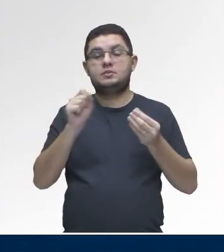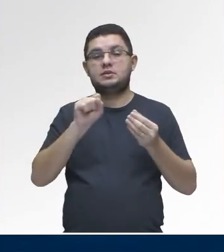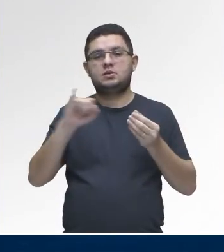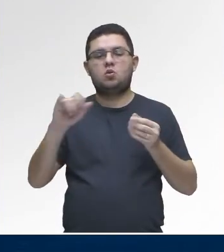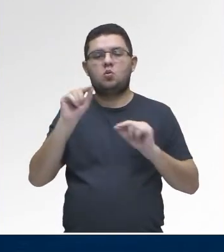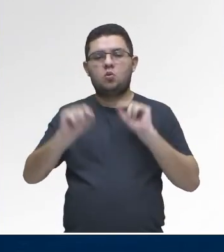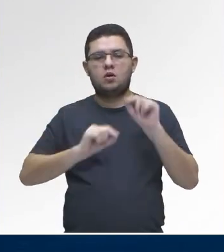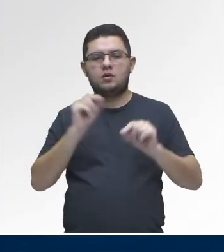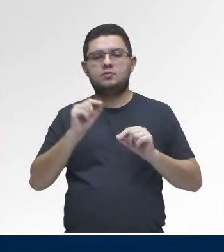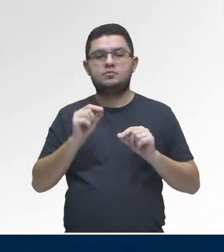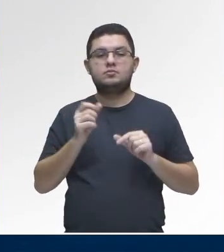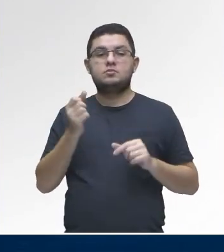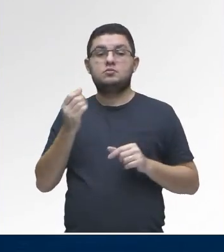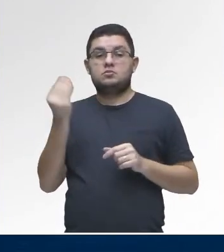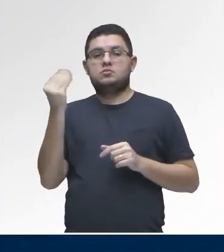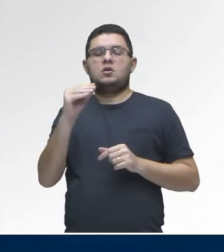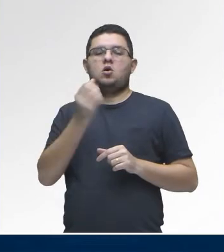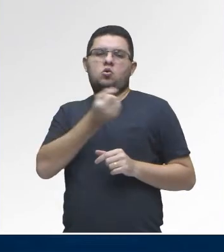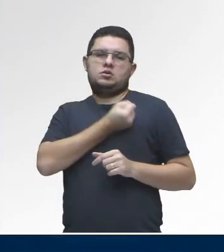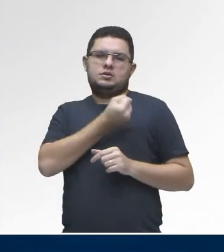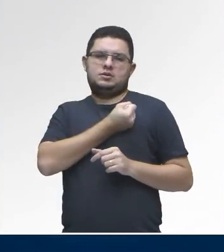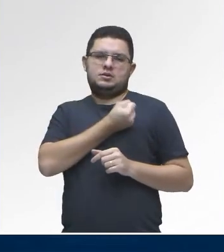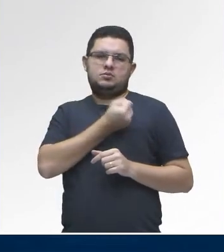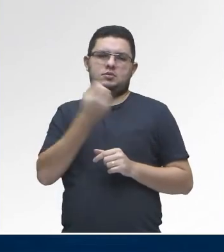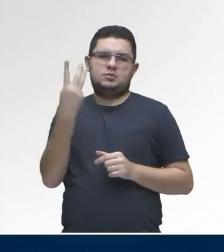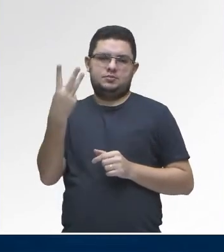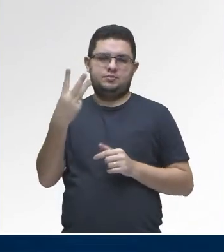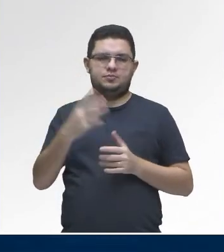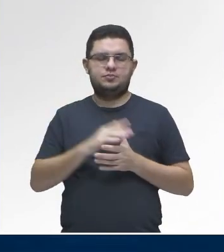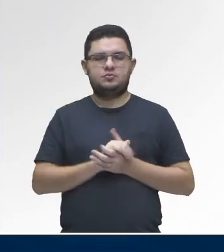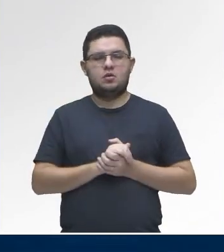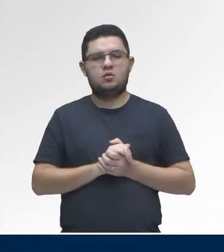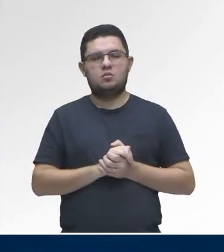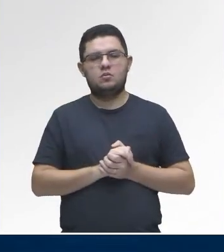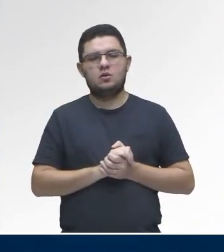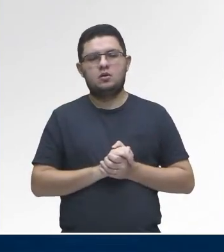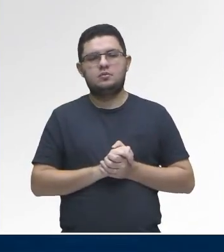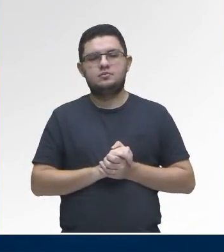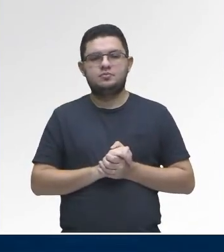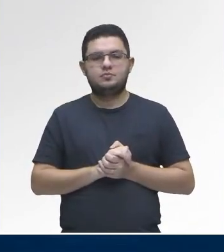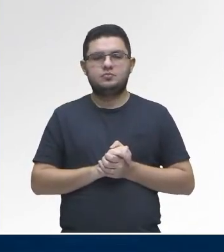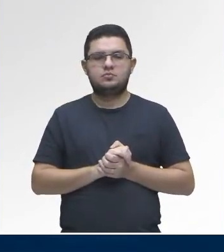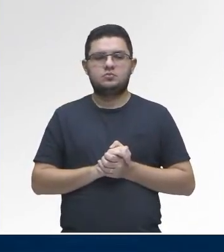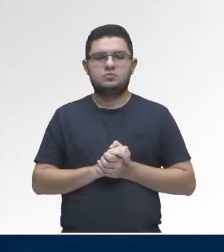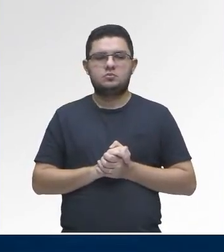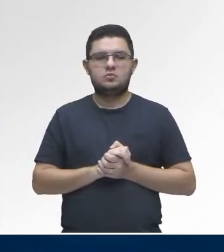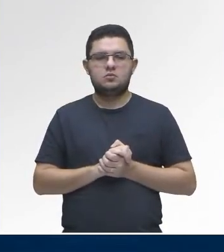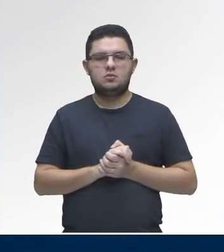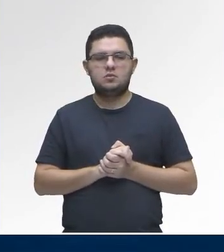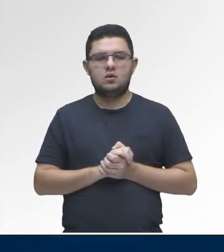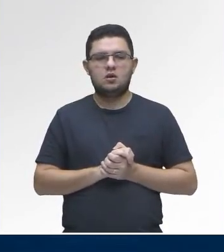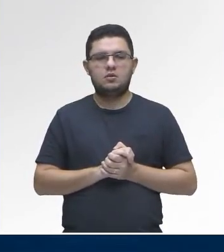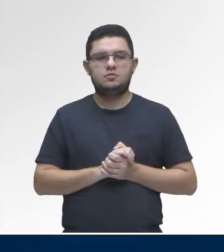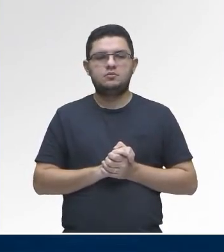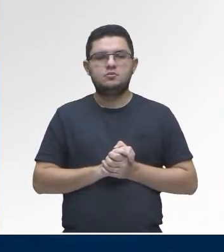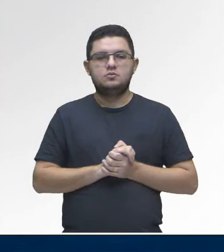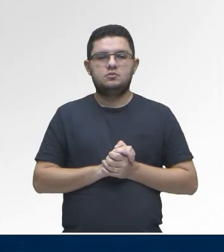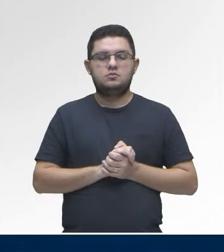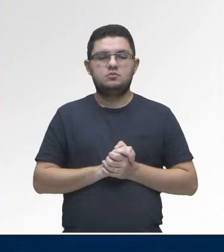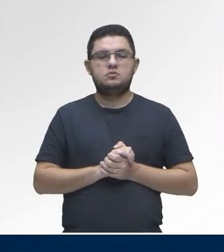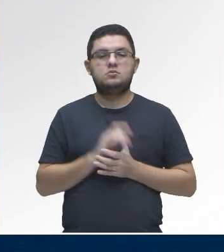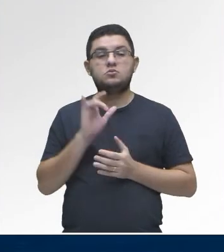diz que somente um valor vai ser possível colocar na nossa equação para